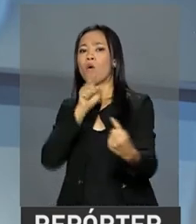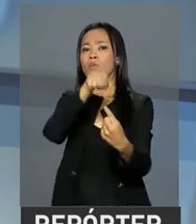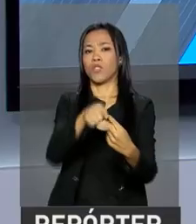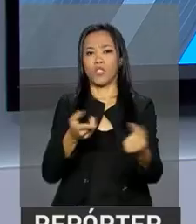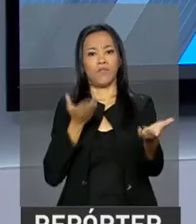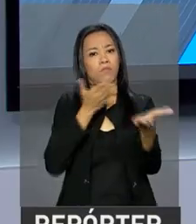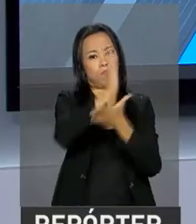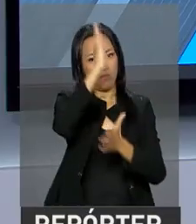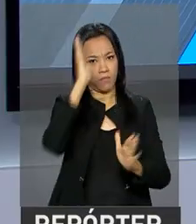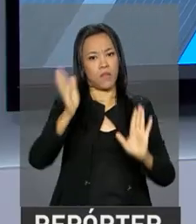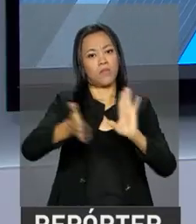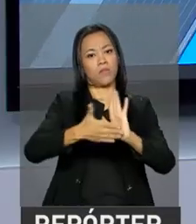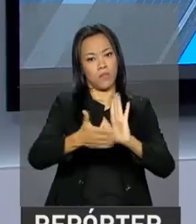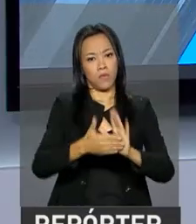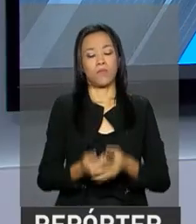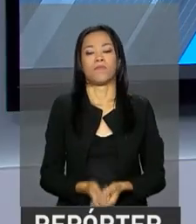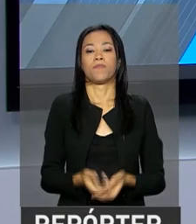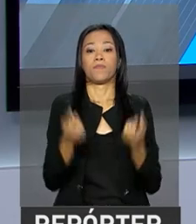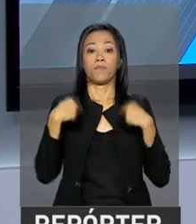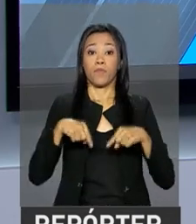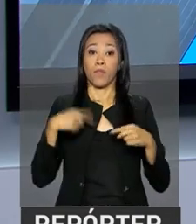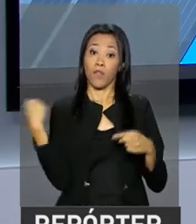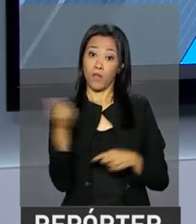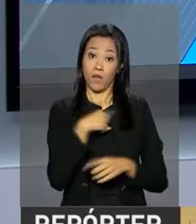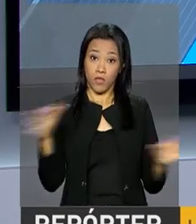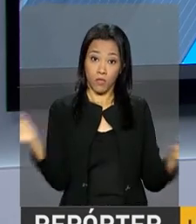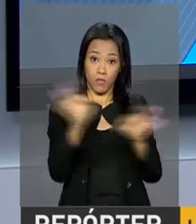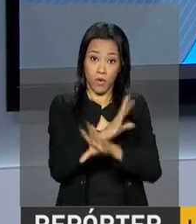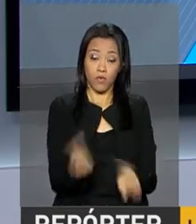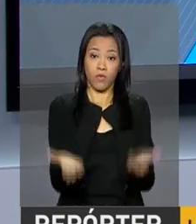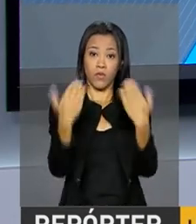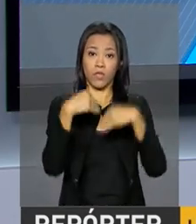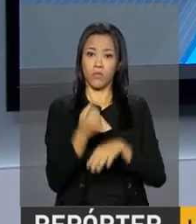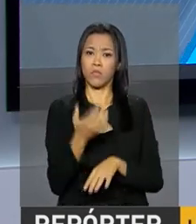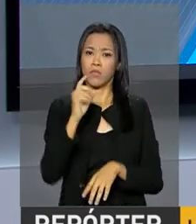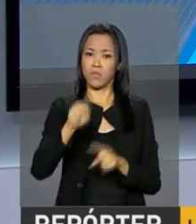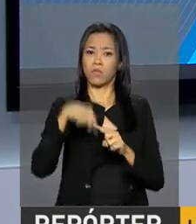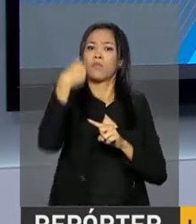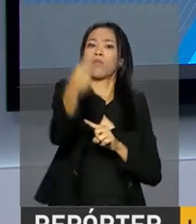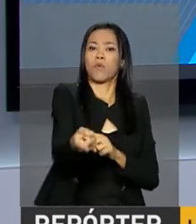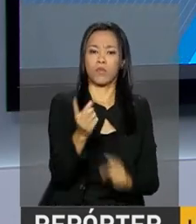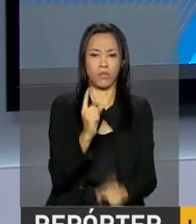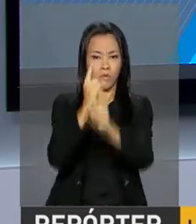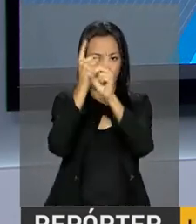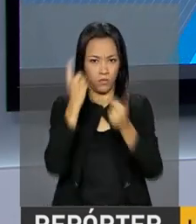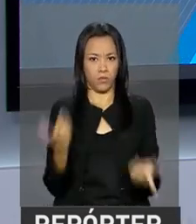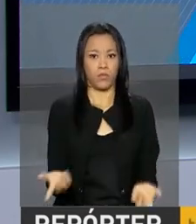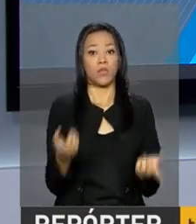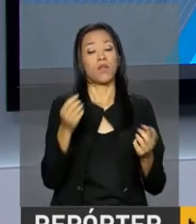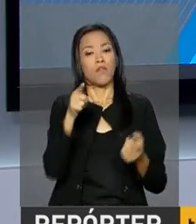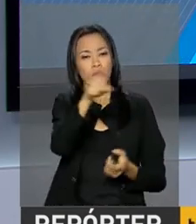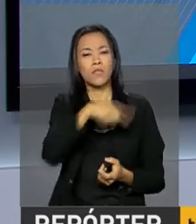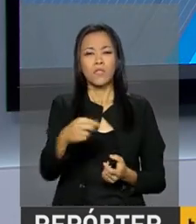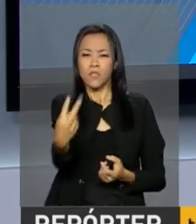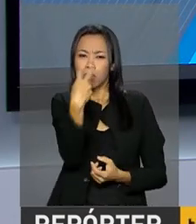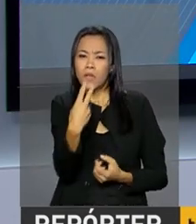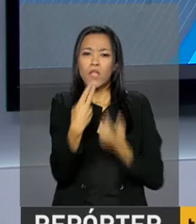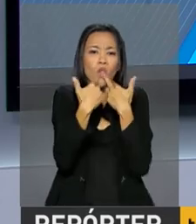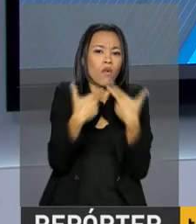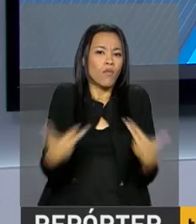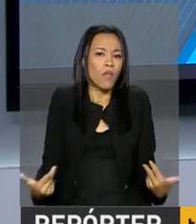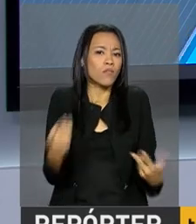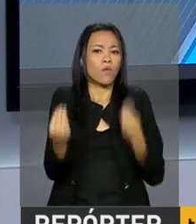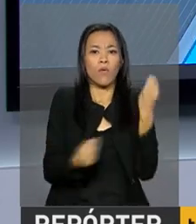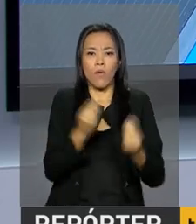reformas. O repórter NBR fica por aqui. Voltamos em uma hora na nossa próxima edição. Acompanhe as novidades também